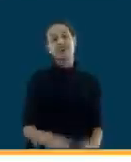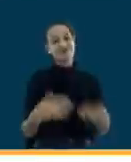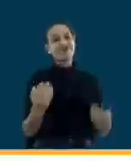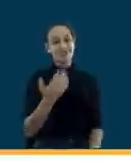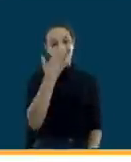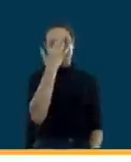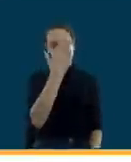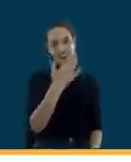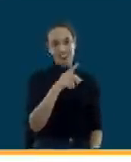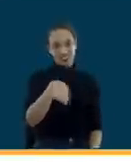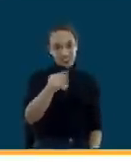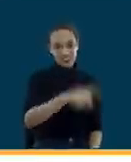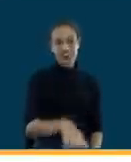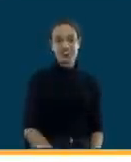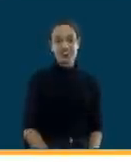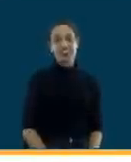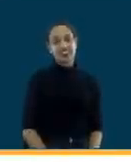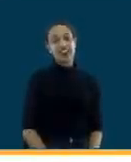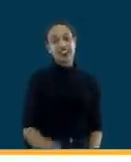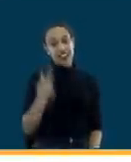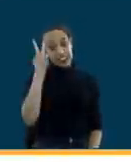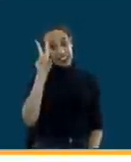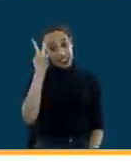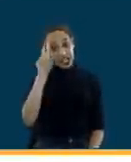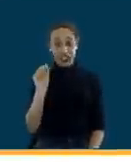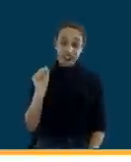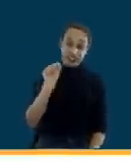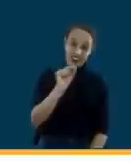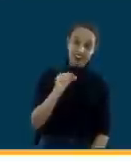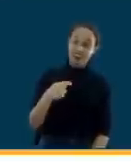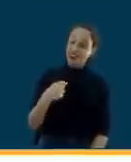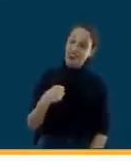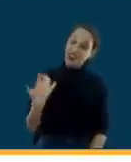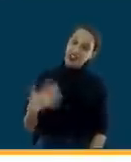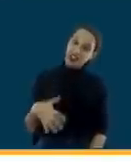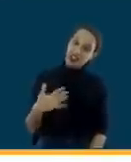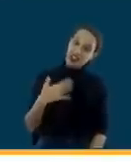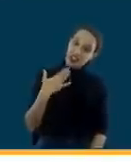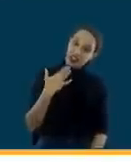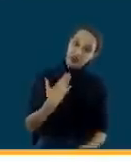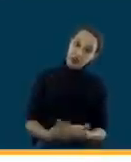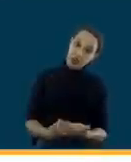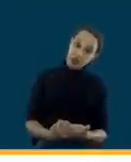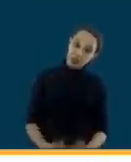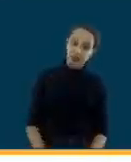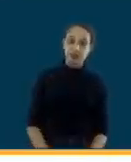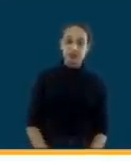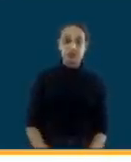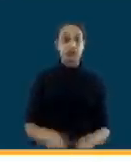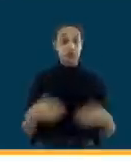vocês puxarem isso, não esperava, assim. Mas, enfim, primeiro eu queria